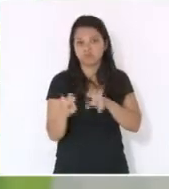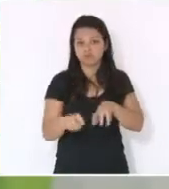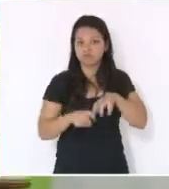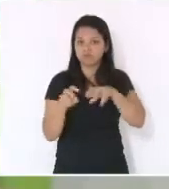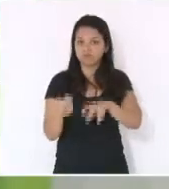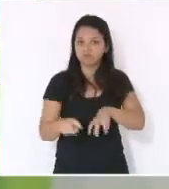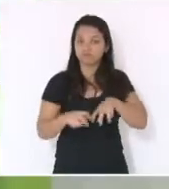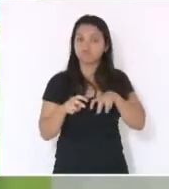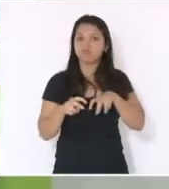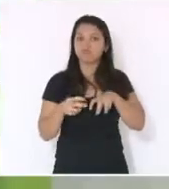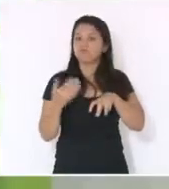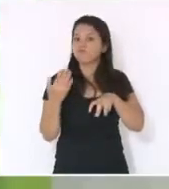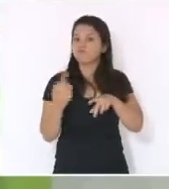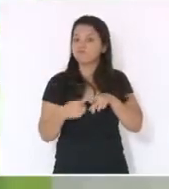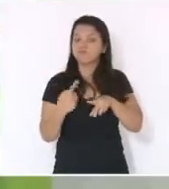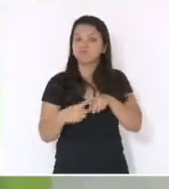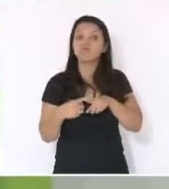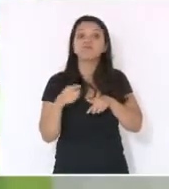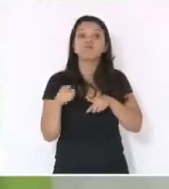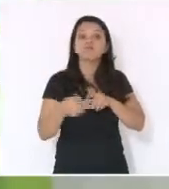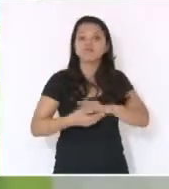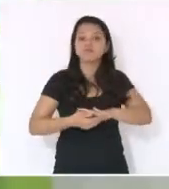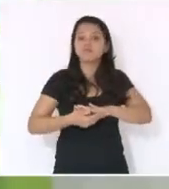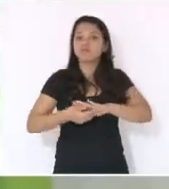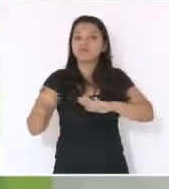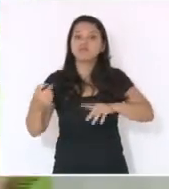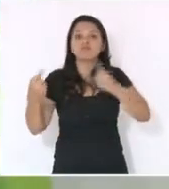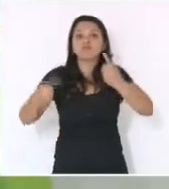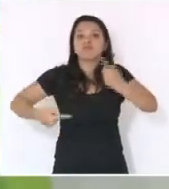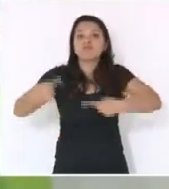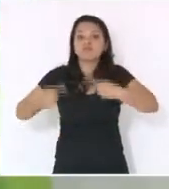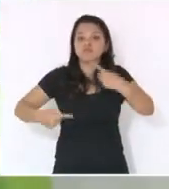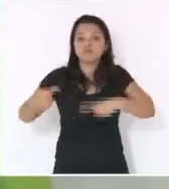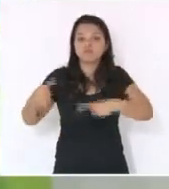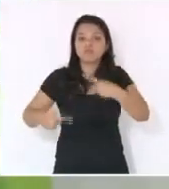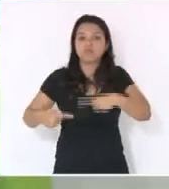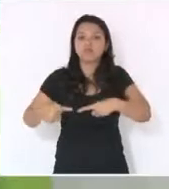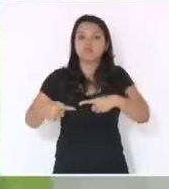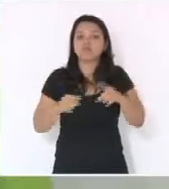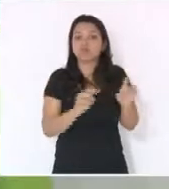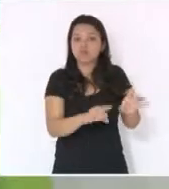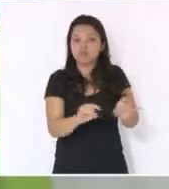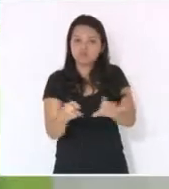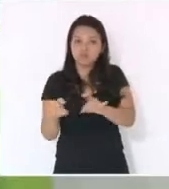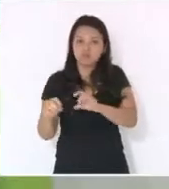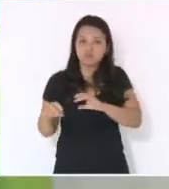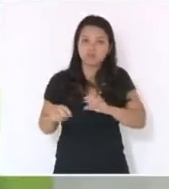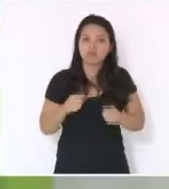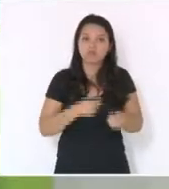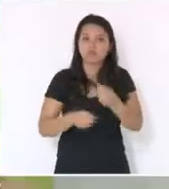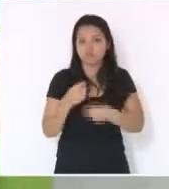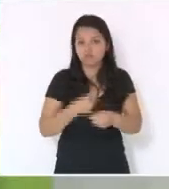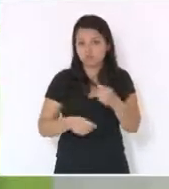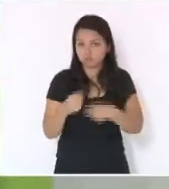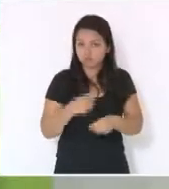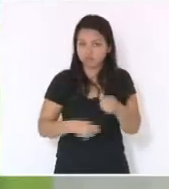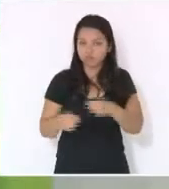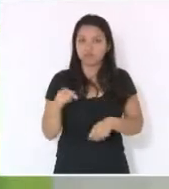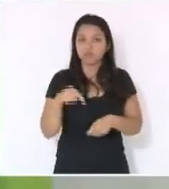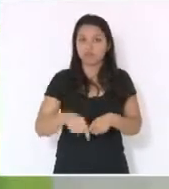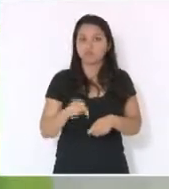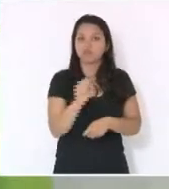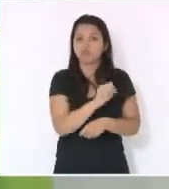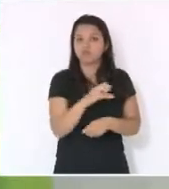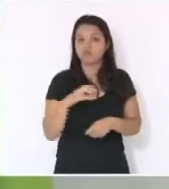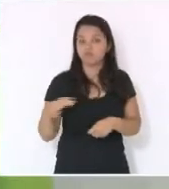tirava totalmente a competitividade do setor atacadista e de distribuidores instalados aqui em Santa Catarina, que geram mais de 100 mil